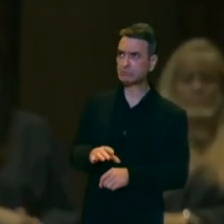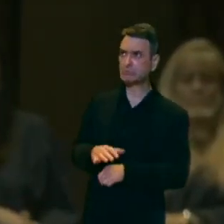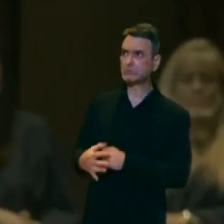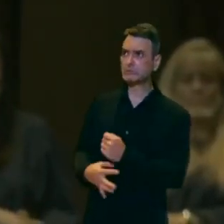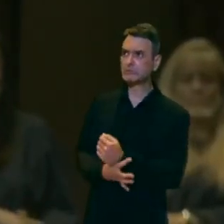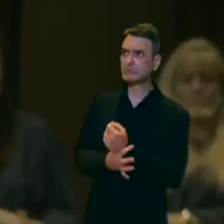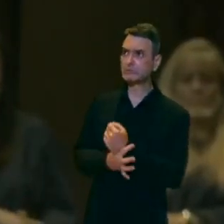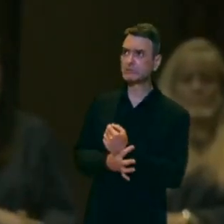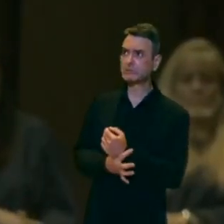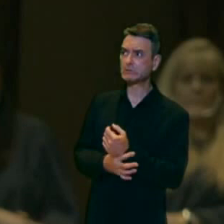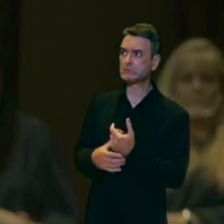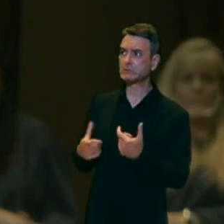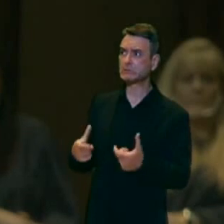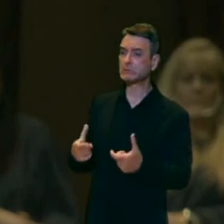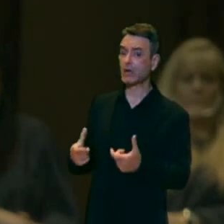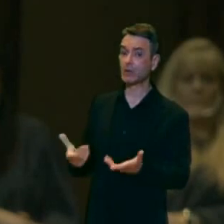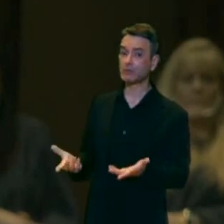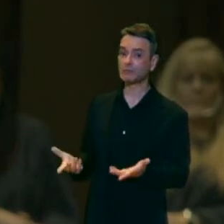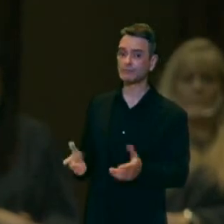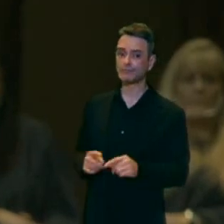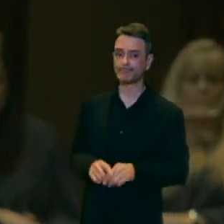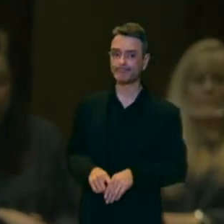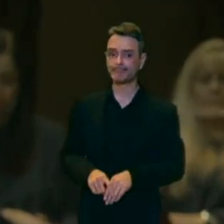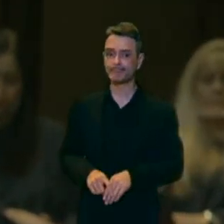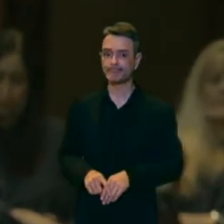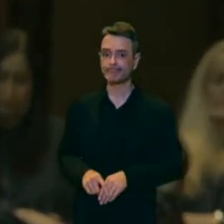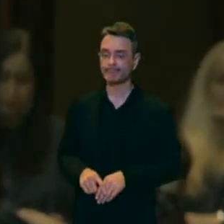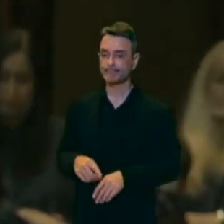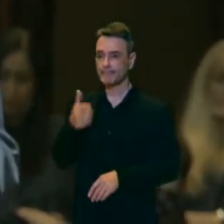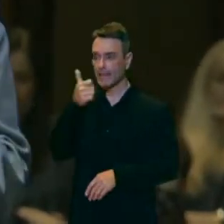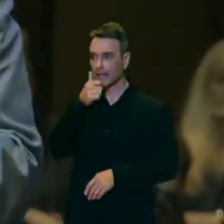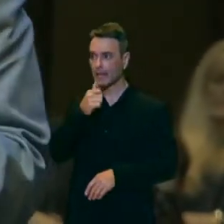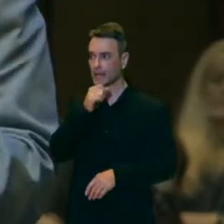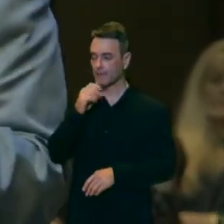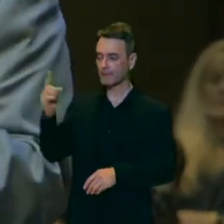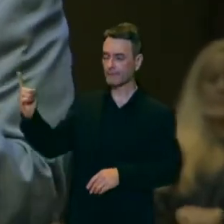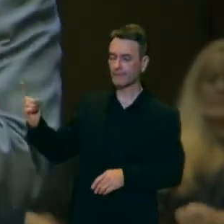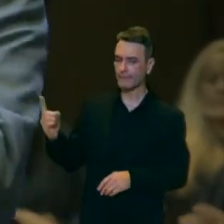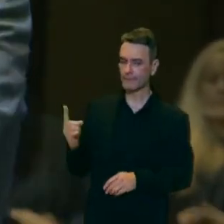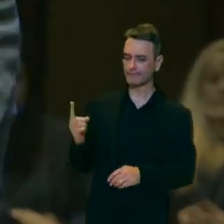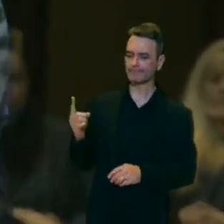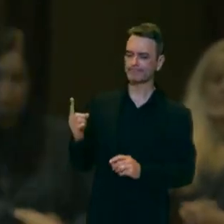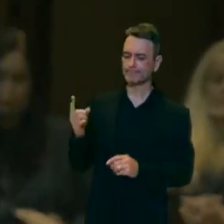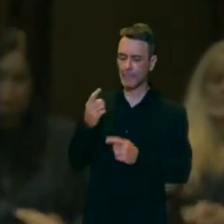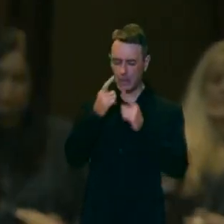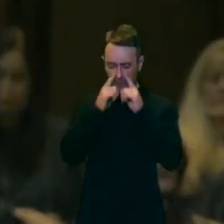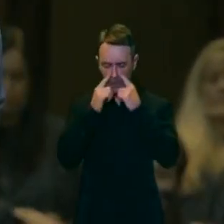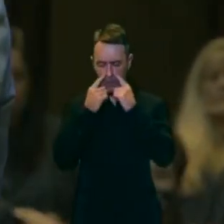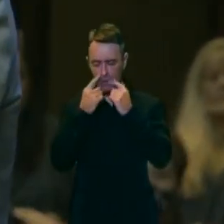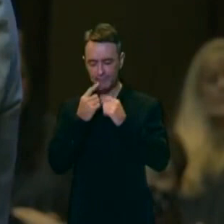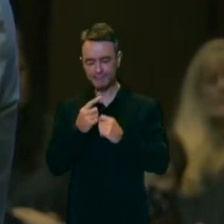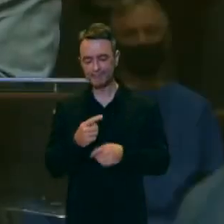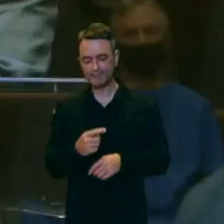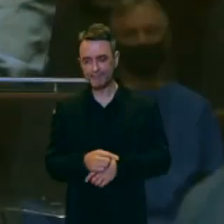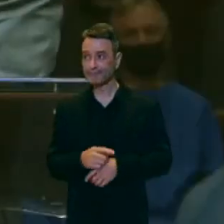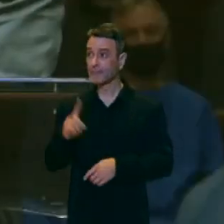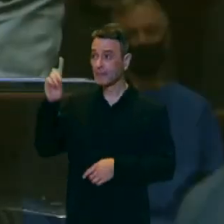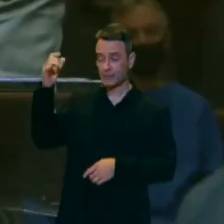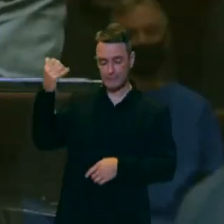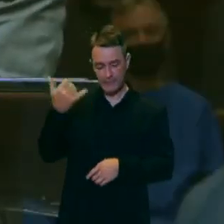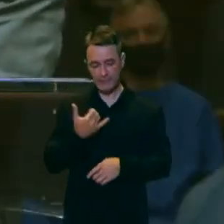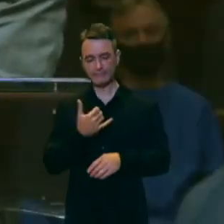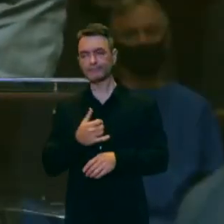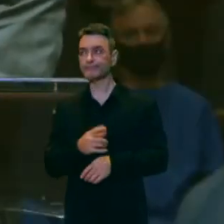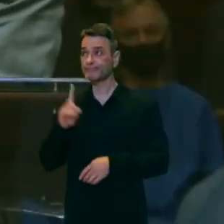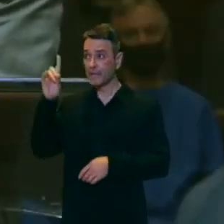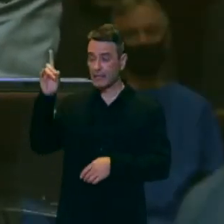segurança? E eu me lembro de um dia que ela veio chorando do quarto com a Bíblia aberta, dizendo assim: olha só o que Deus está me dizendo, de hoje em diante